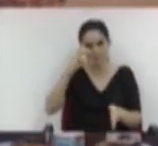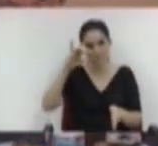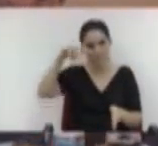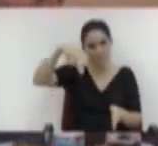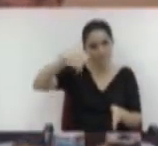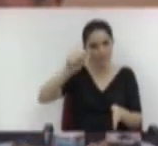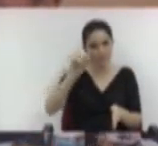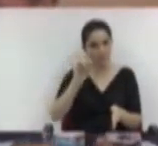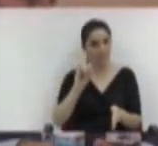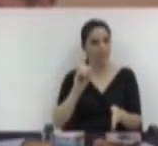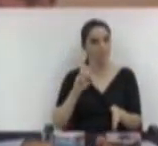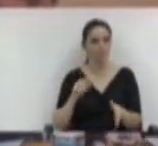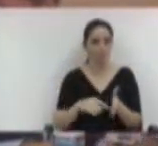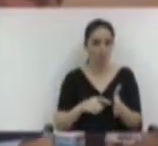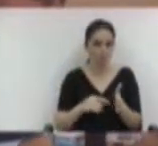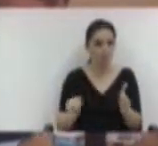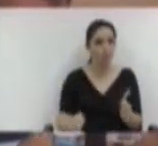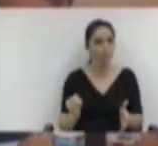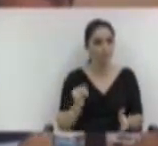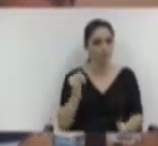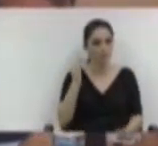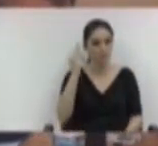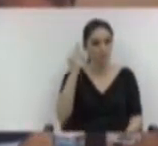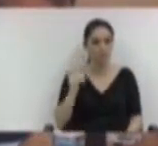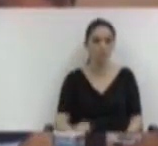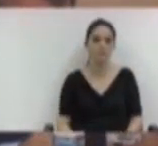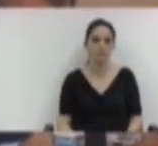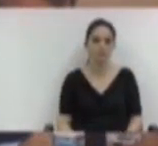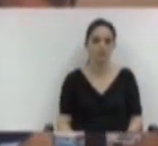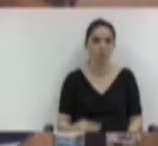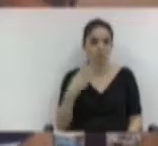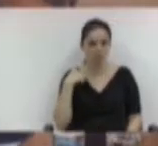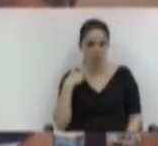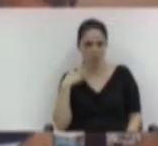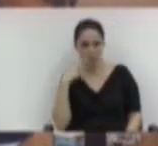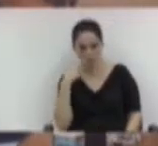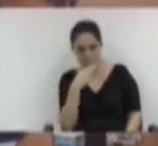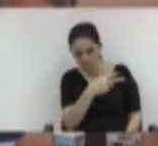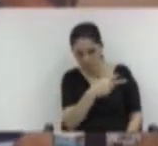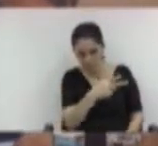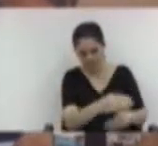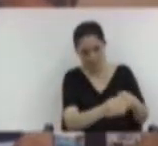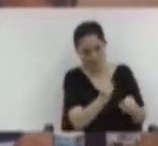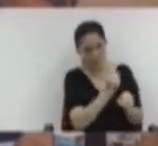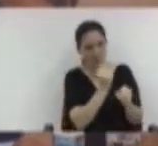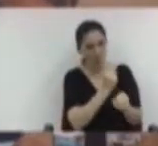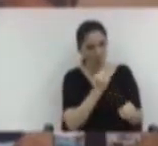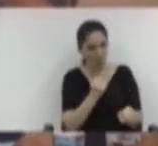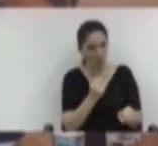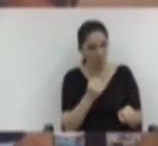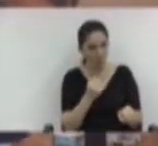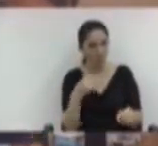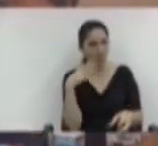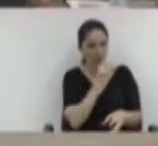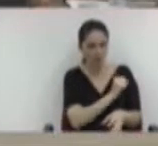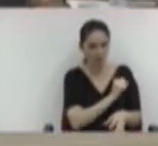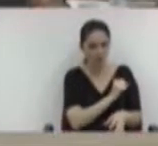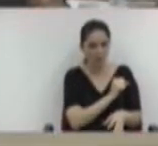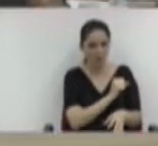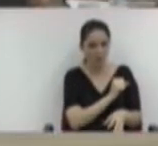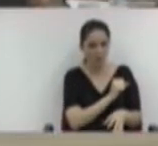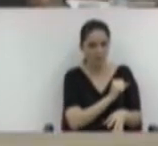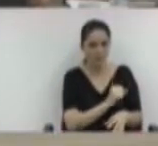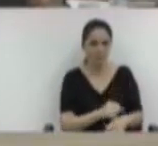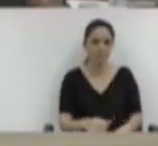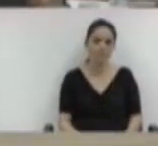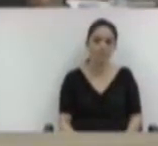lá, está bem adiantado as obras, sim, inclusive... Então, agora, concretando a parte de cima e depois,